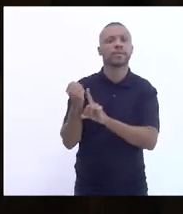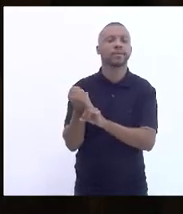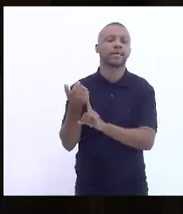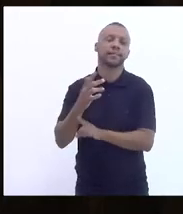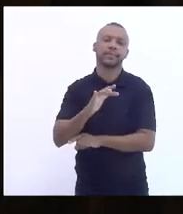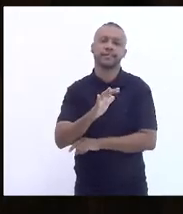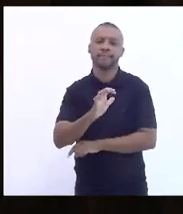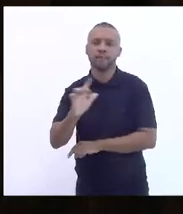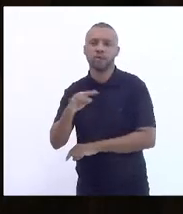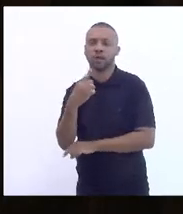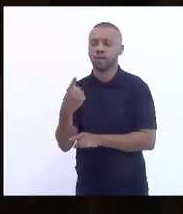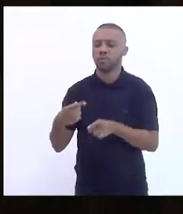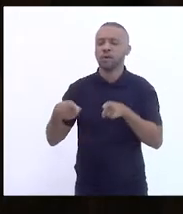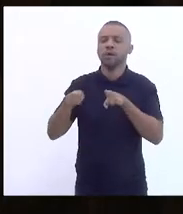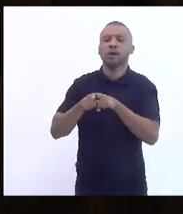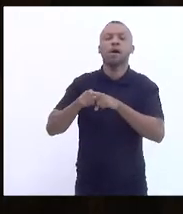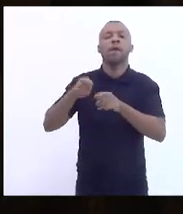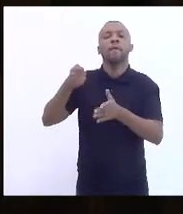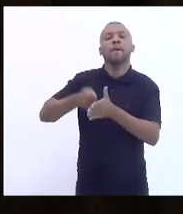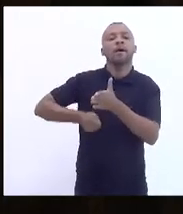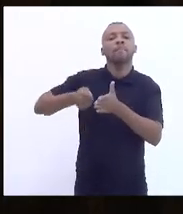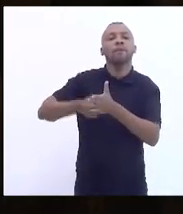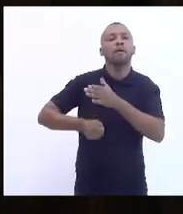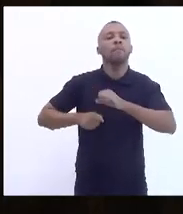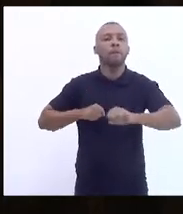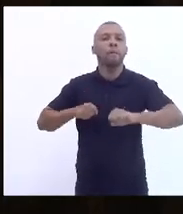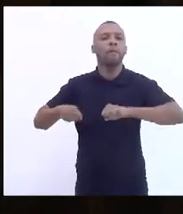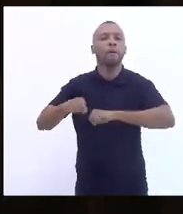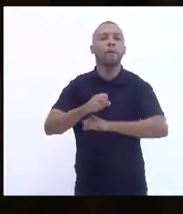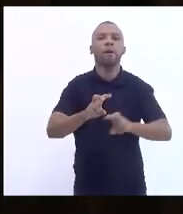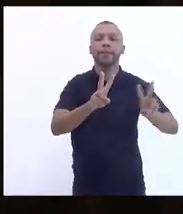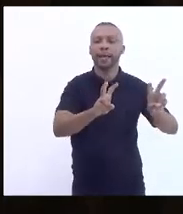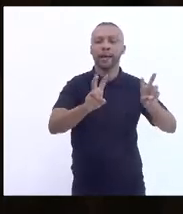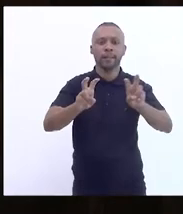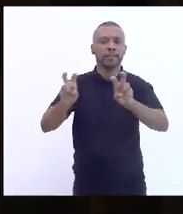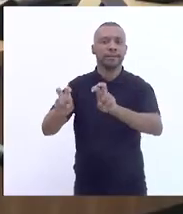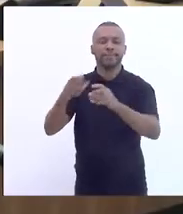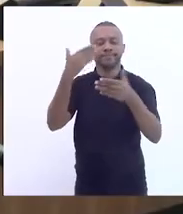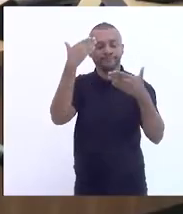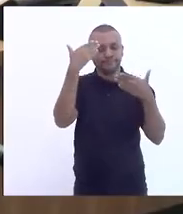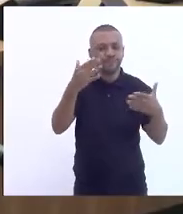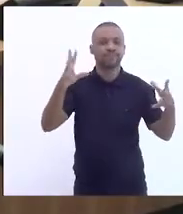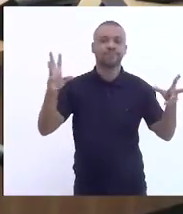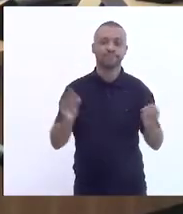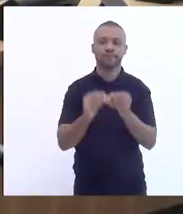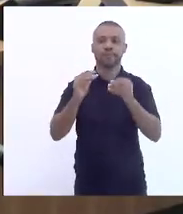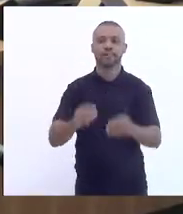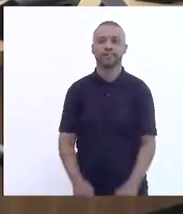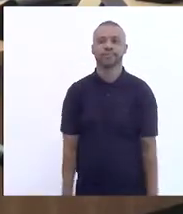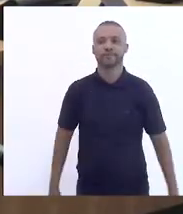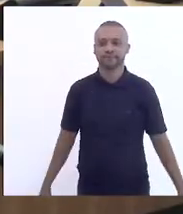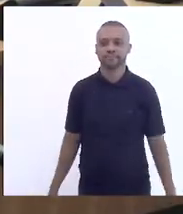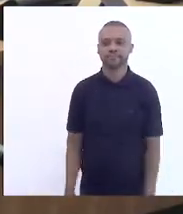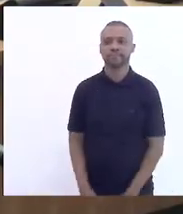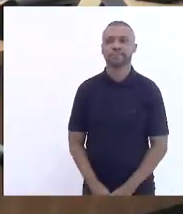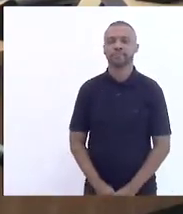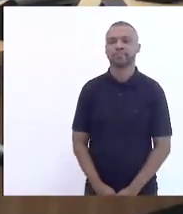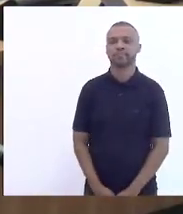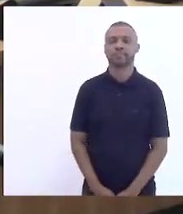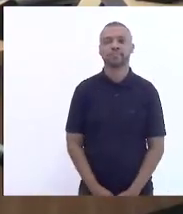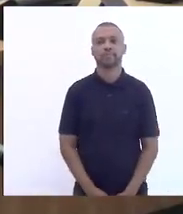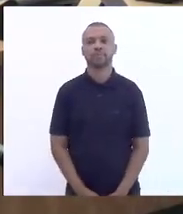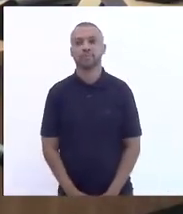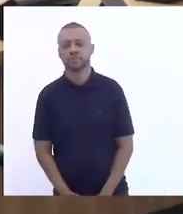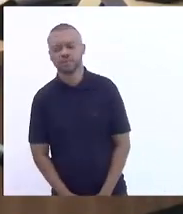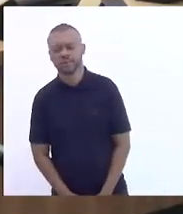Estamos juntos aí no combate e no enfrentamento dessas temáticas muito obrigada e obrigado Muito Obrigada